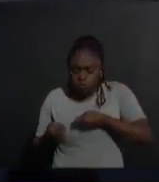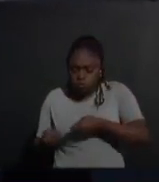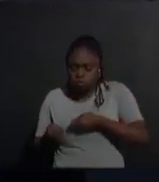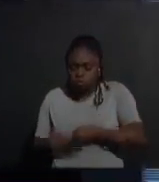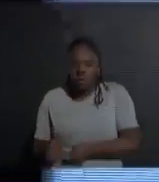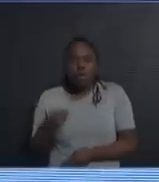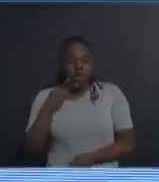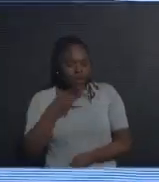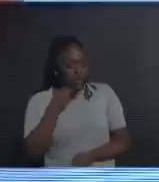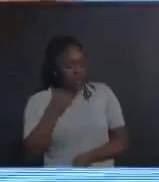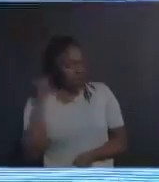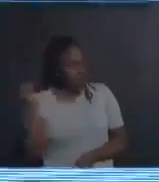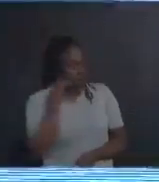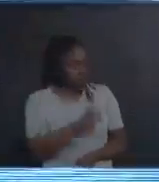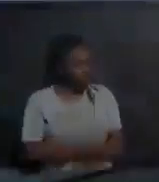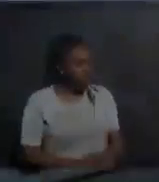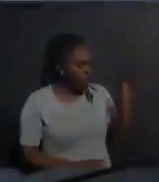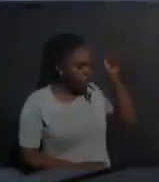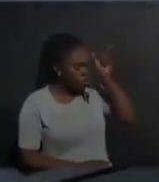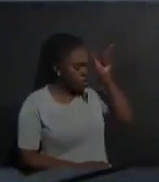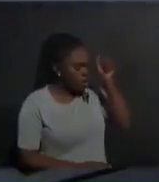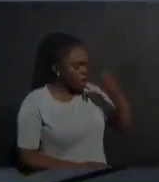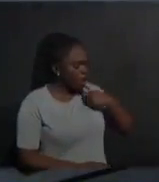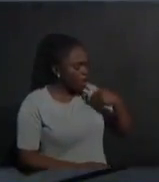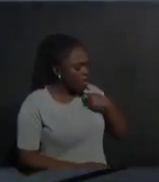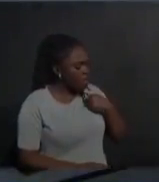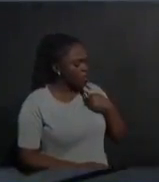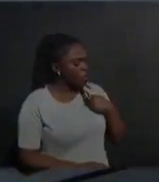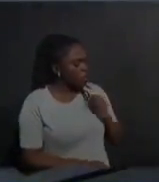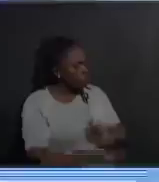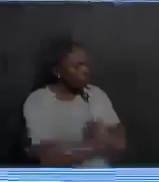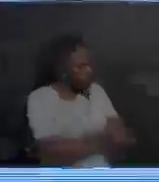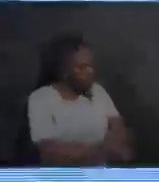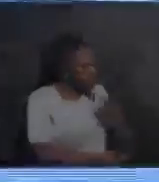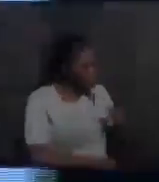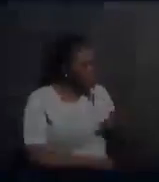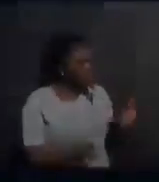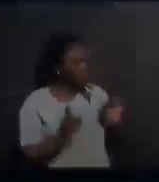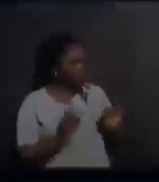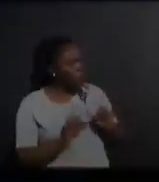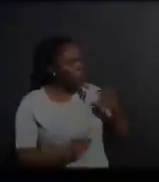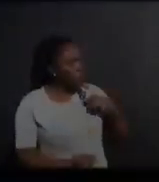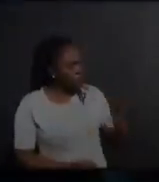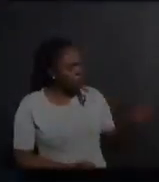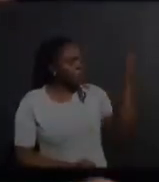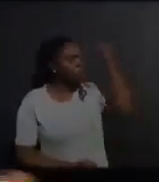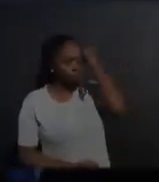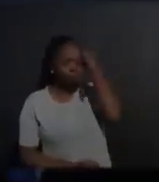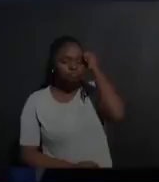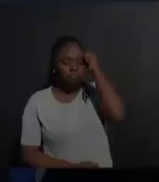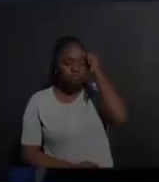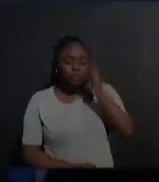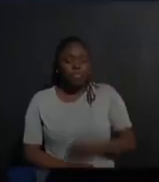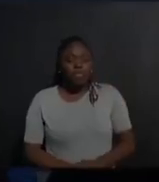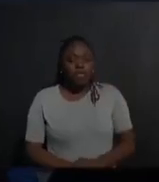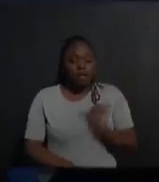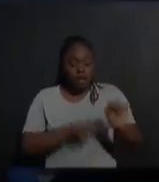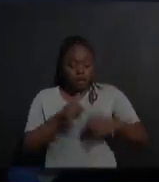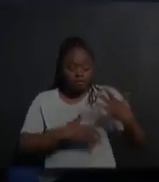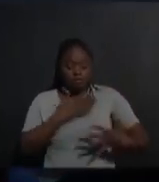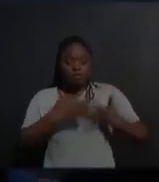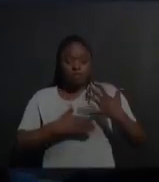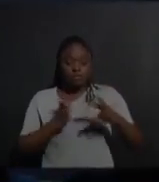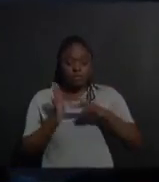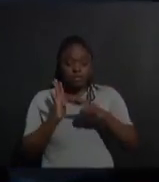mãe. Diabo dos infernos, eu não vou ser seu escravo. Eu me arrependi. Avivamento é mudar de